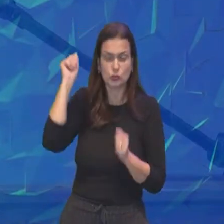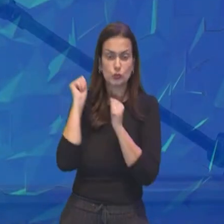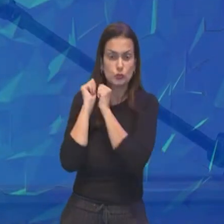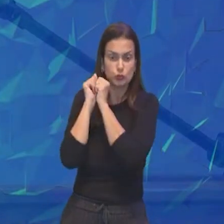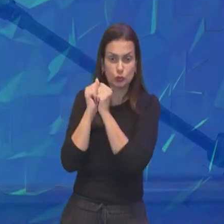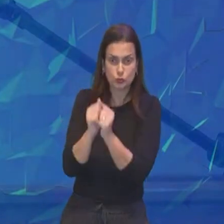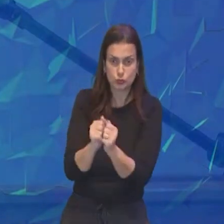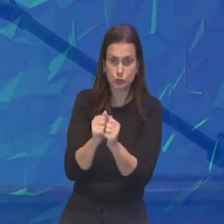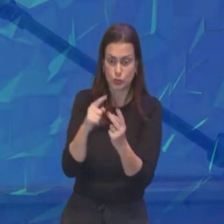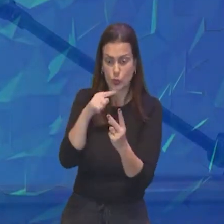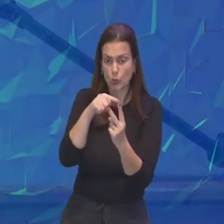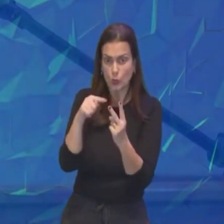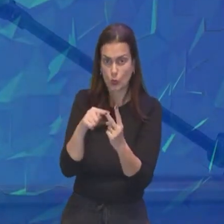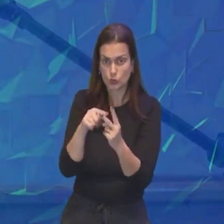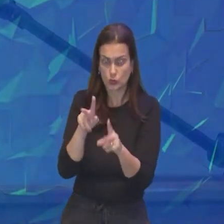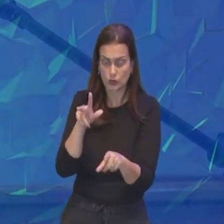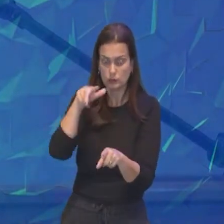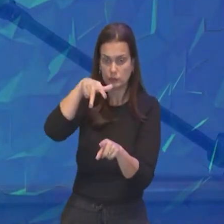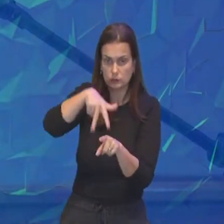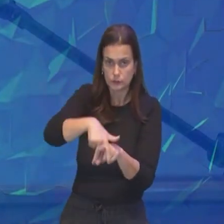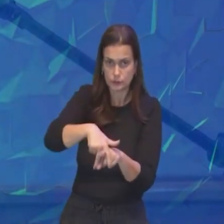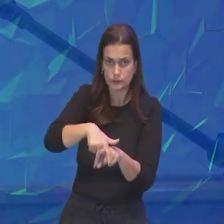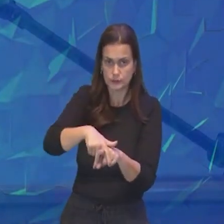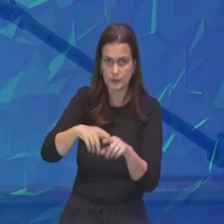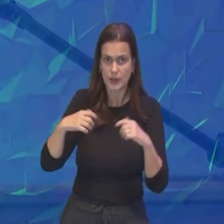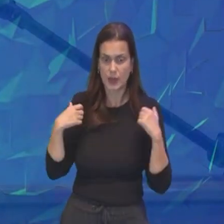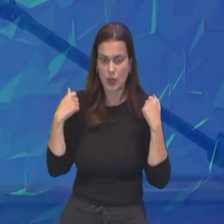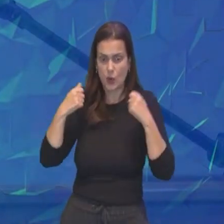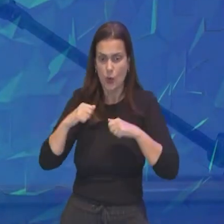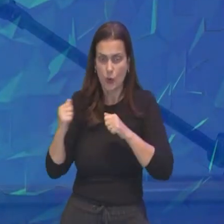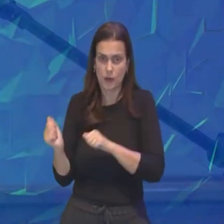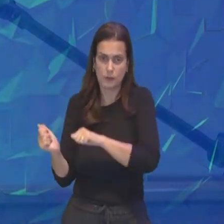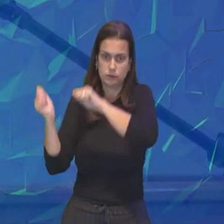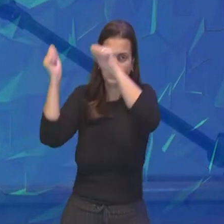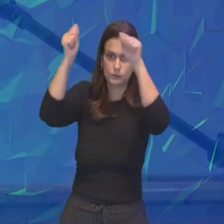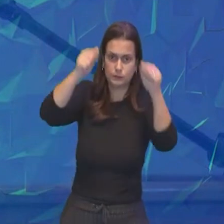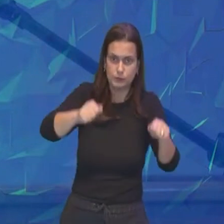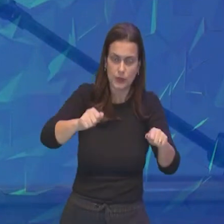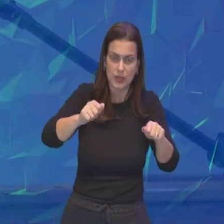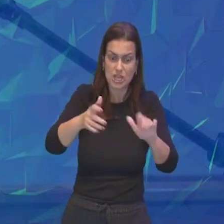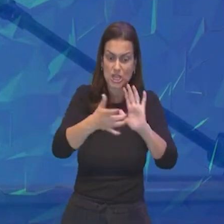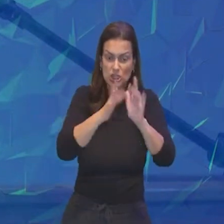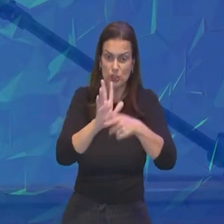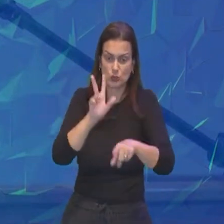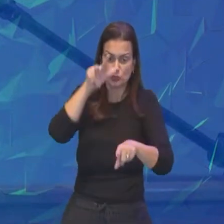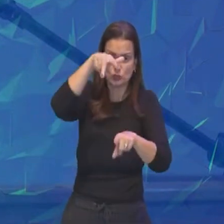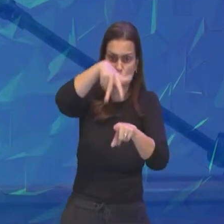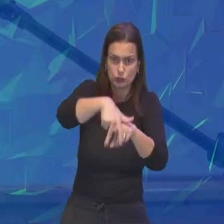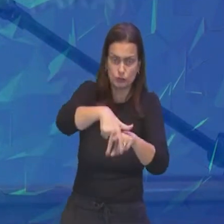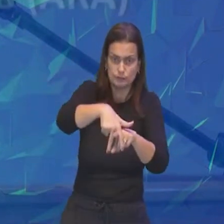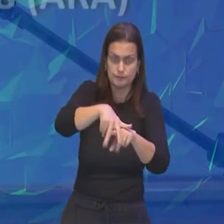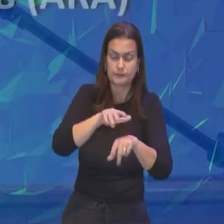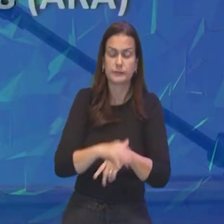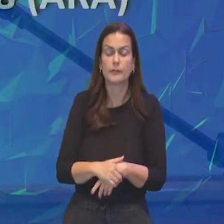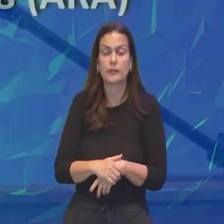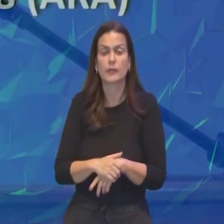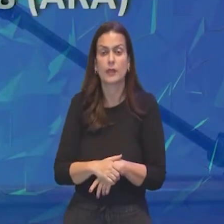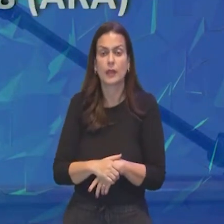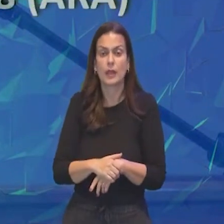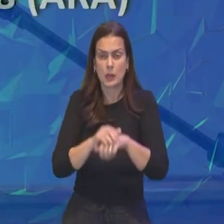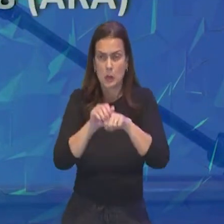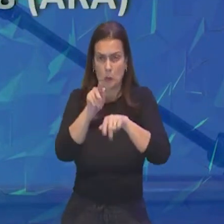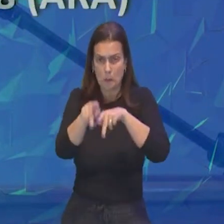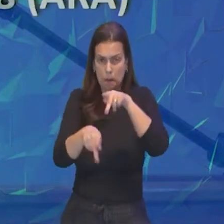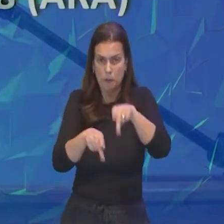Então puseram em cima deles as suas vestes, e sobre elas Jesus montou. E a maior parte da